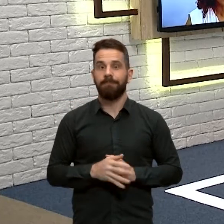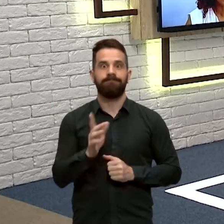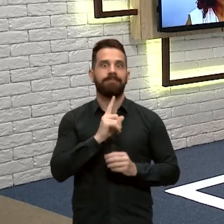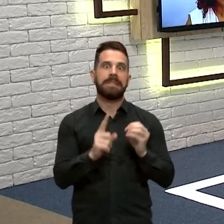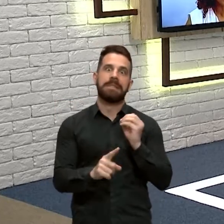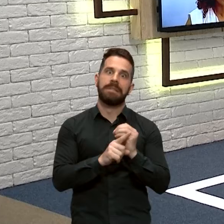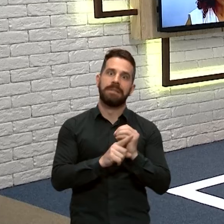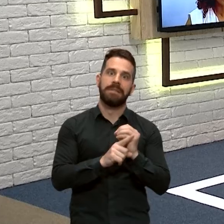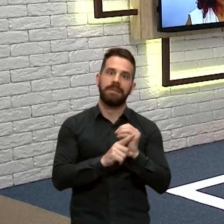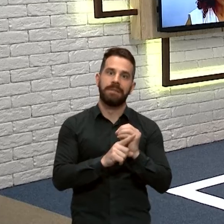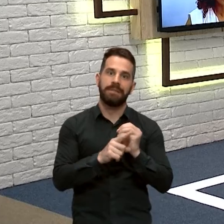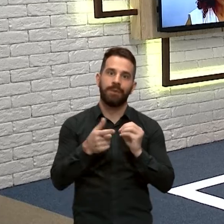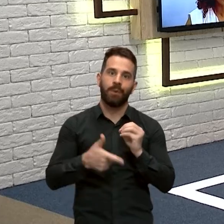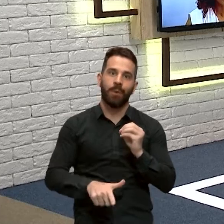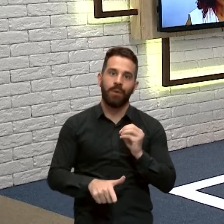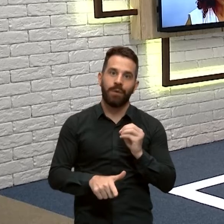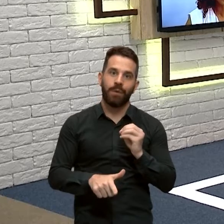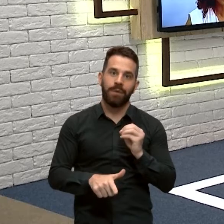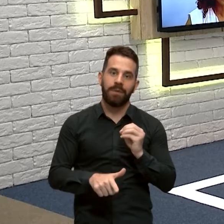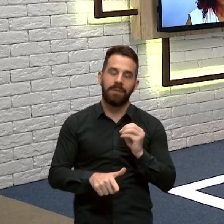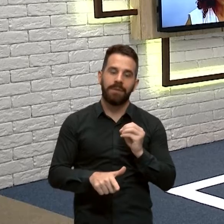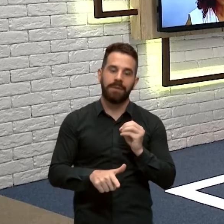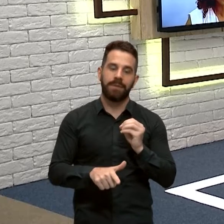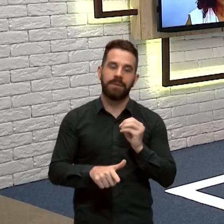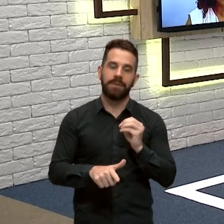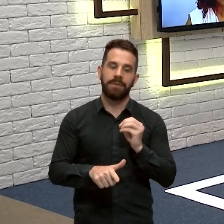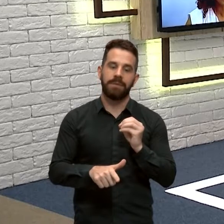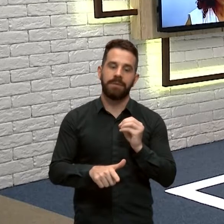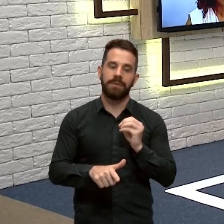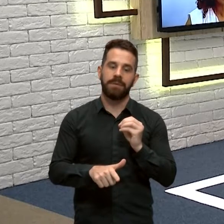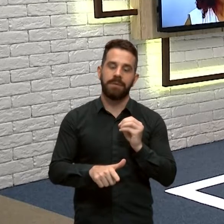Não ouvimos ainda, Pauliane.